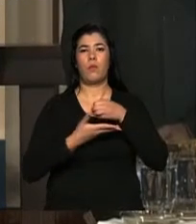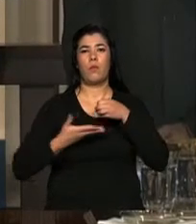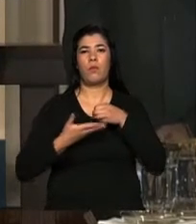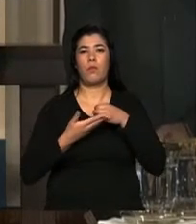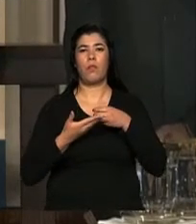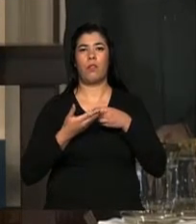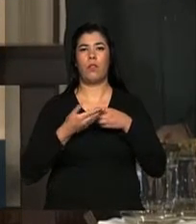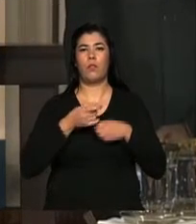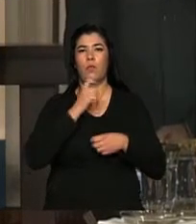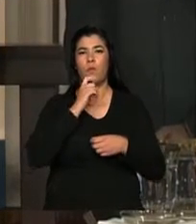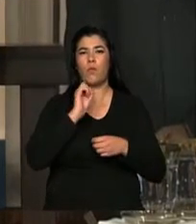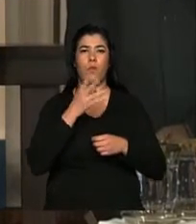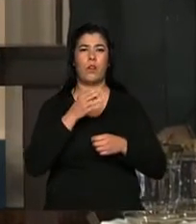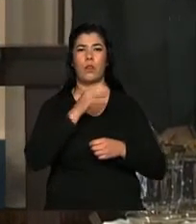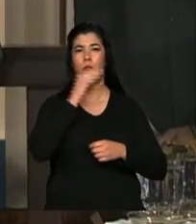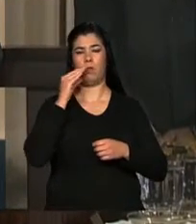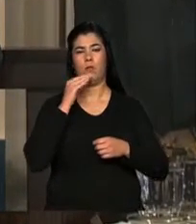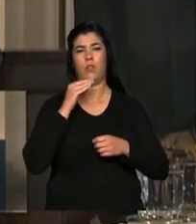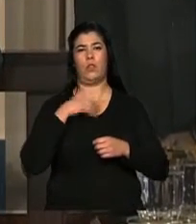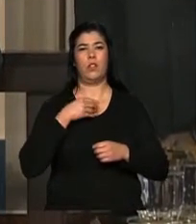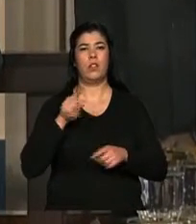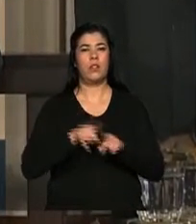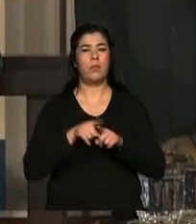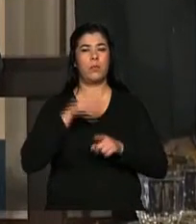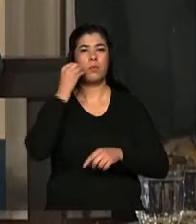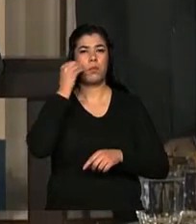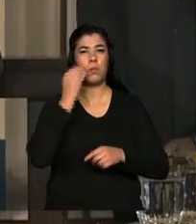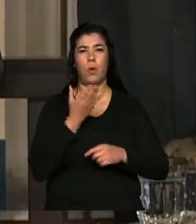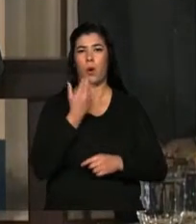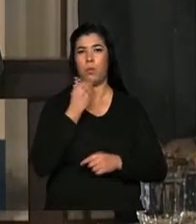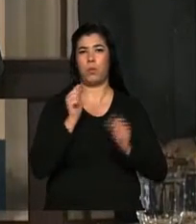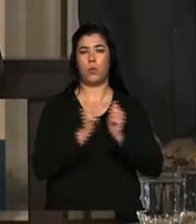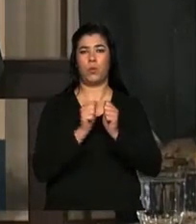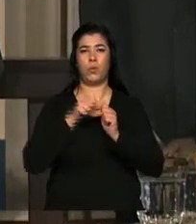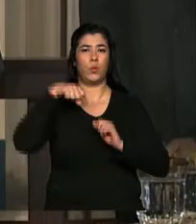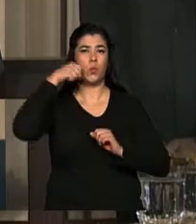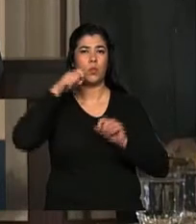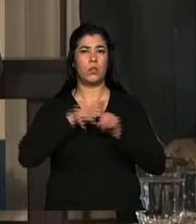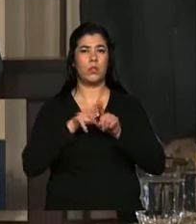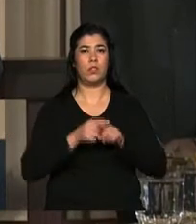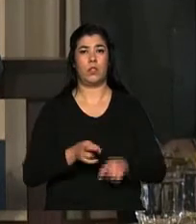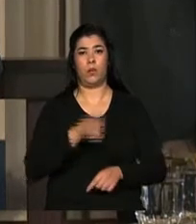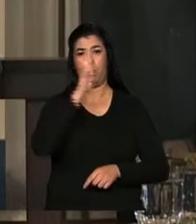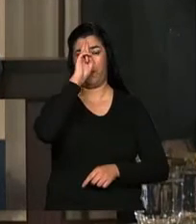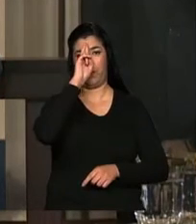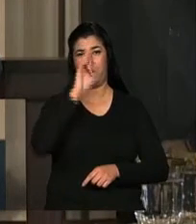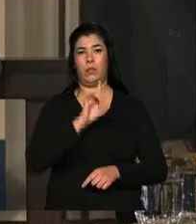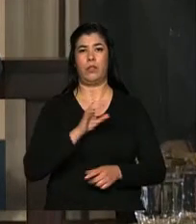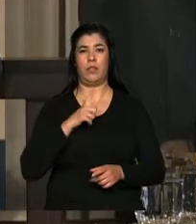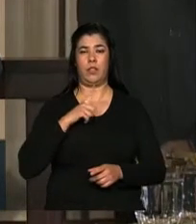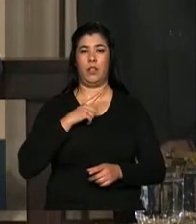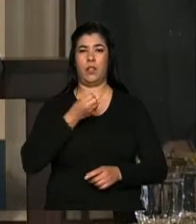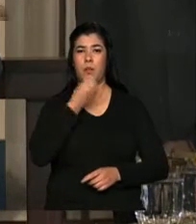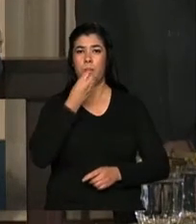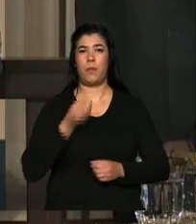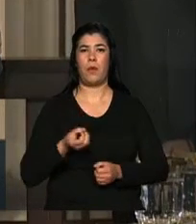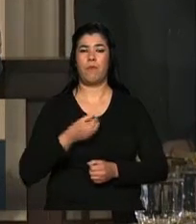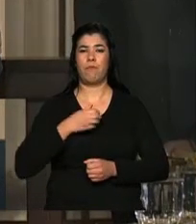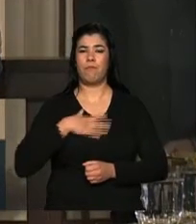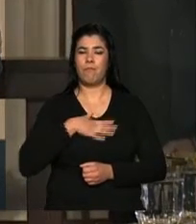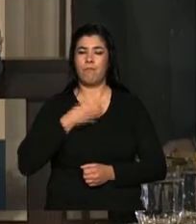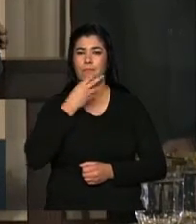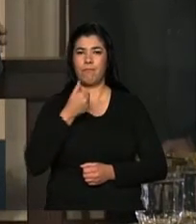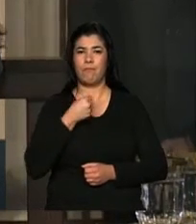aprovado almoços no Senado bem no meio do dia. Portanto, é um grande prazer dar-lhes as boas-vindas